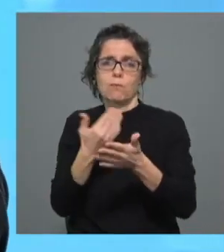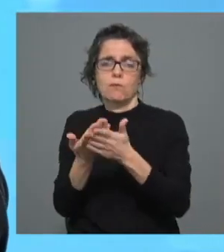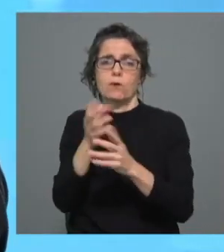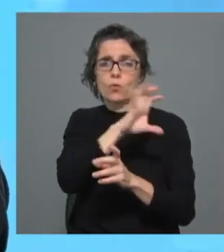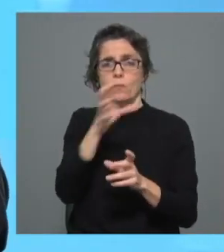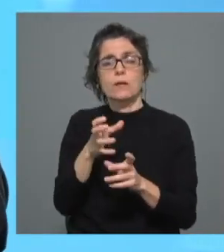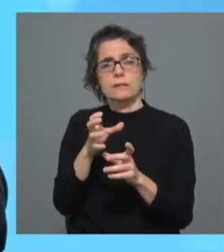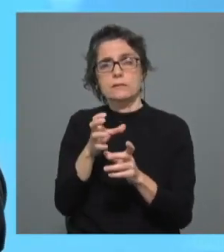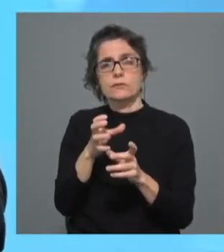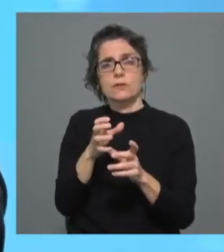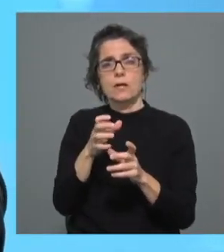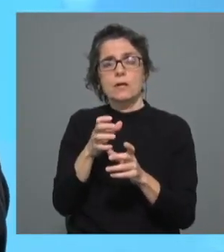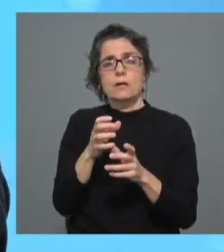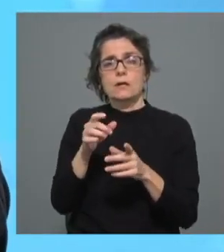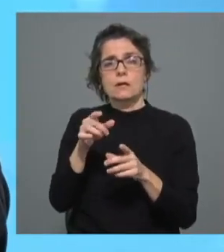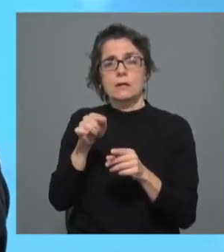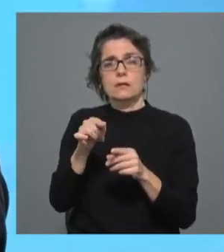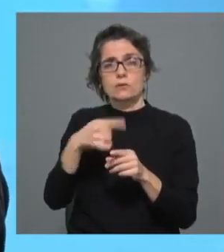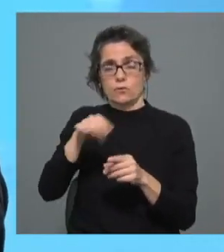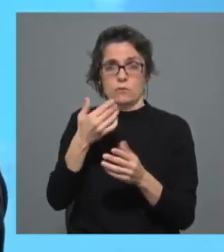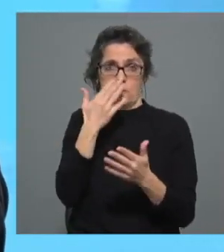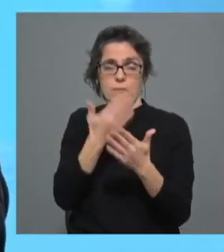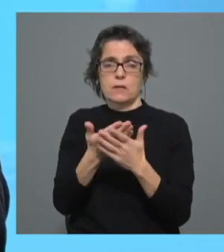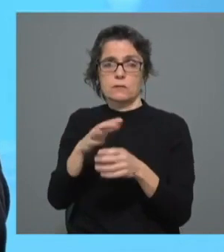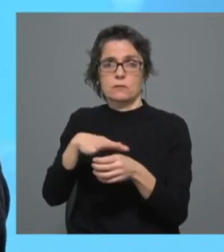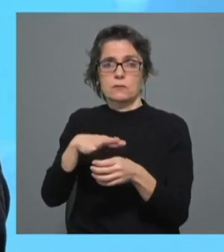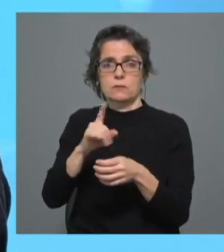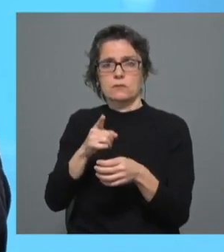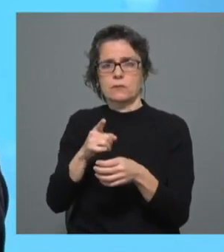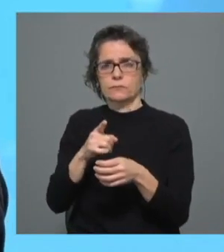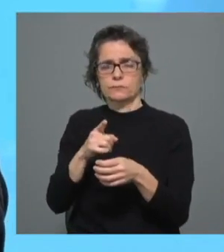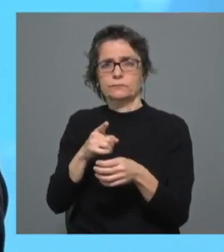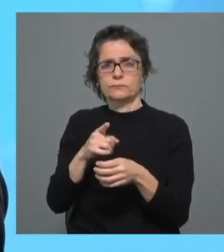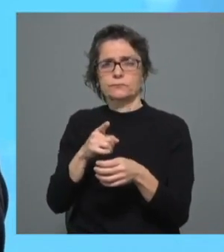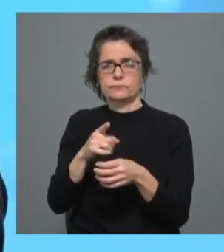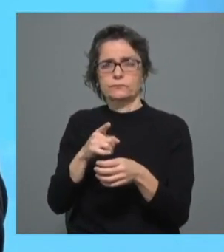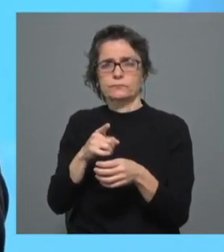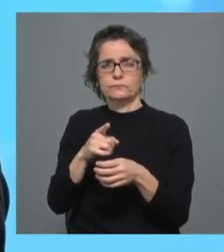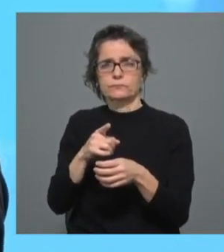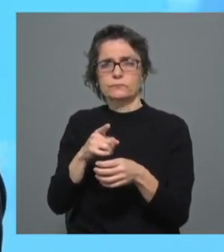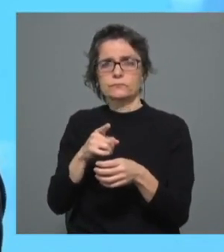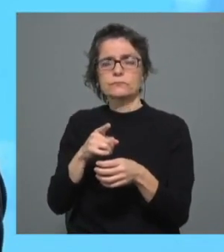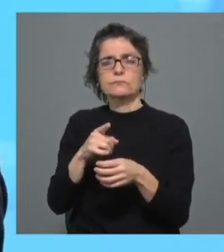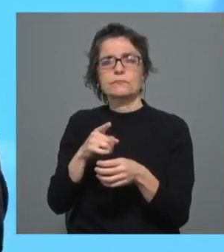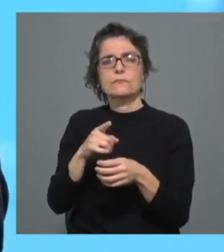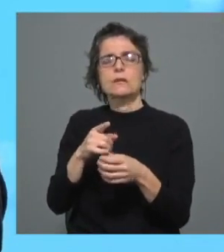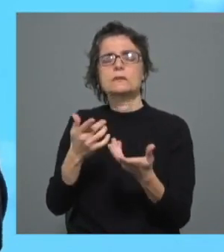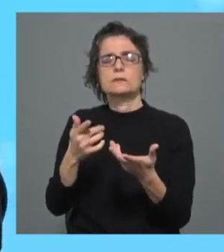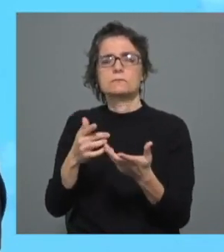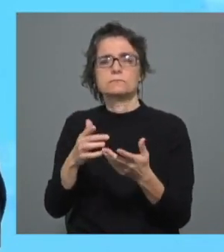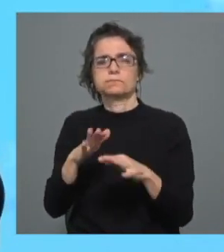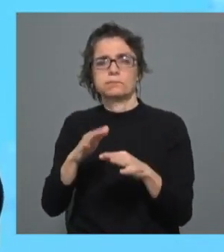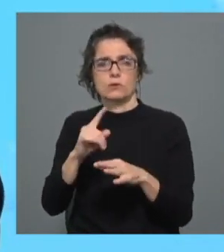absolutamente imperativo. Nós não estamos de todo numa situação, na minha leitura, entenda-se, nós não estamos de todo numa situação de impasse, nós